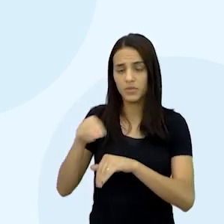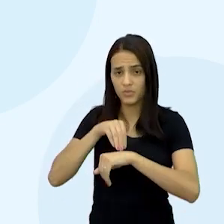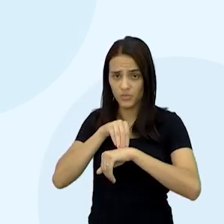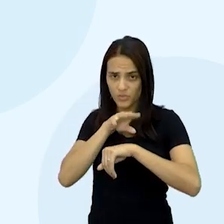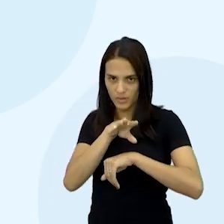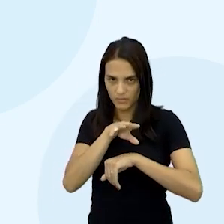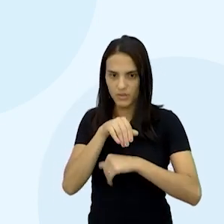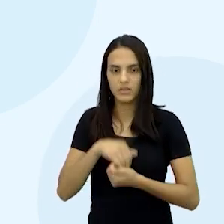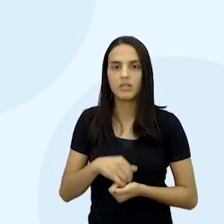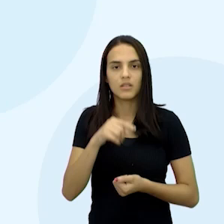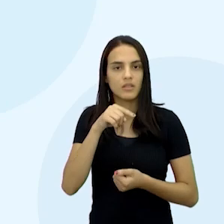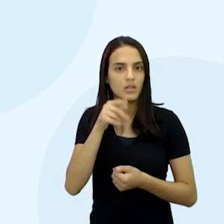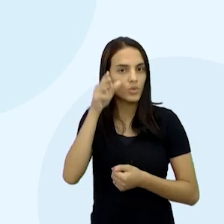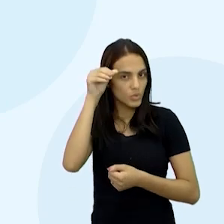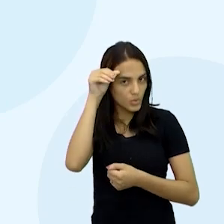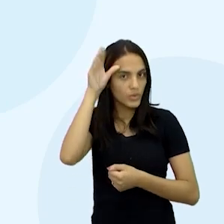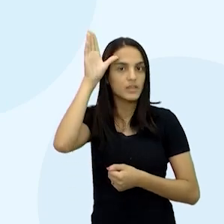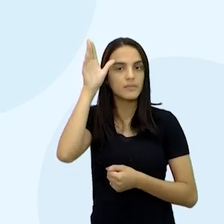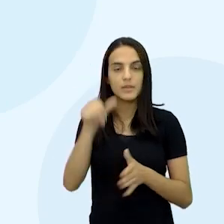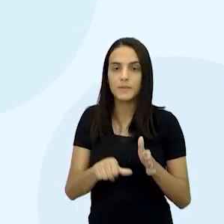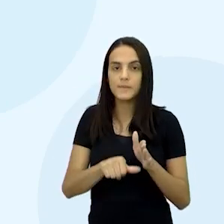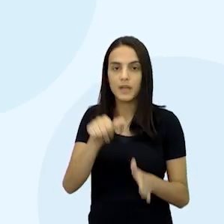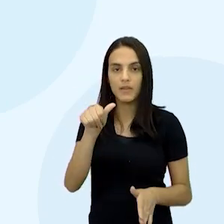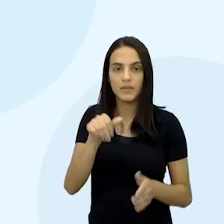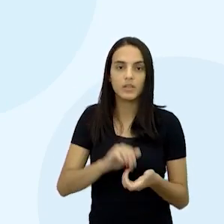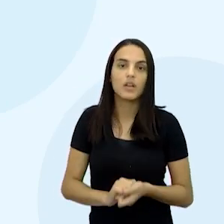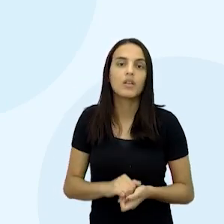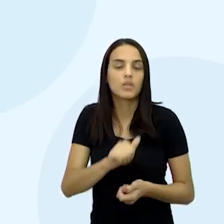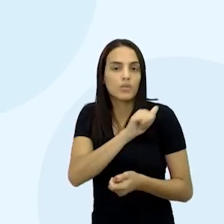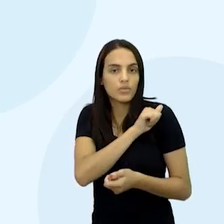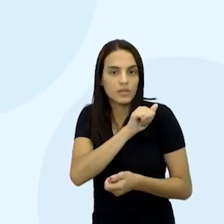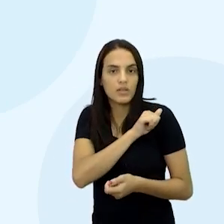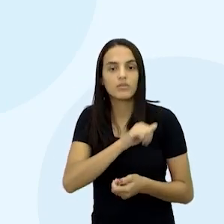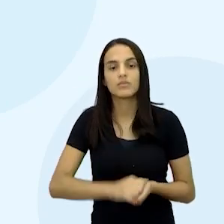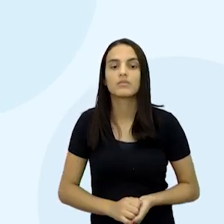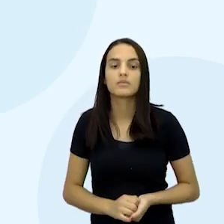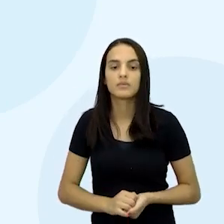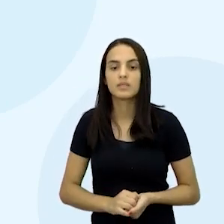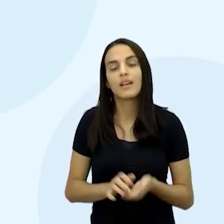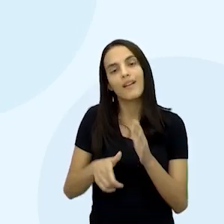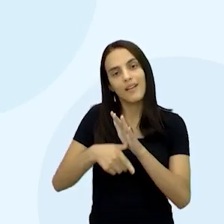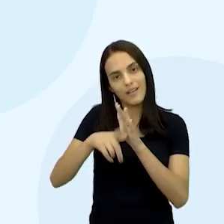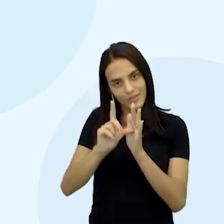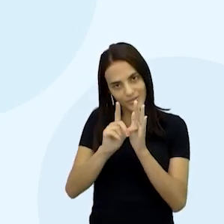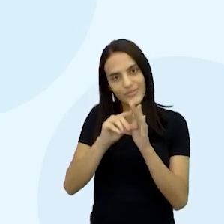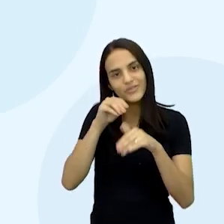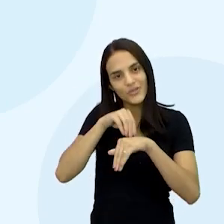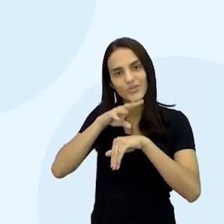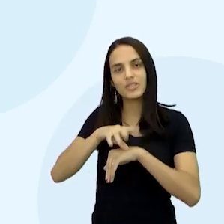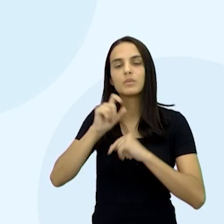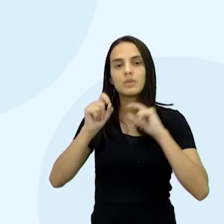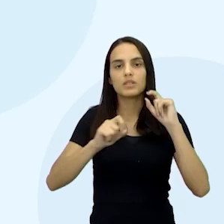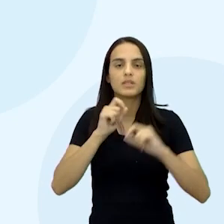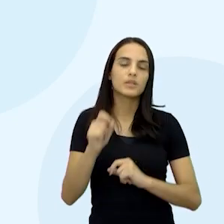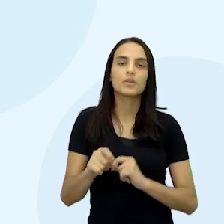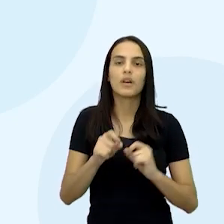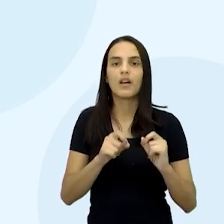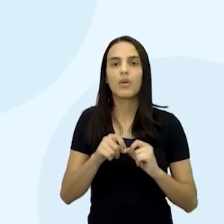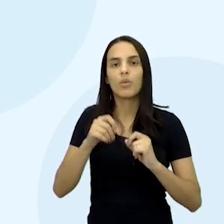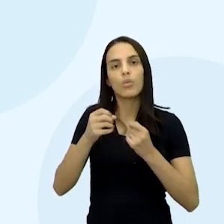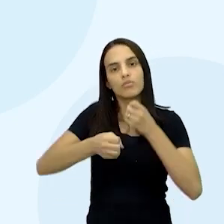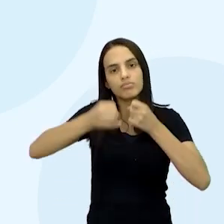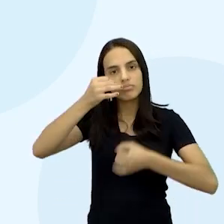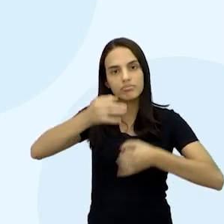sugerimos que levante os conhecimentos prévios dos estudantes. Posteriormente, sugerimos a exibição